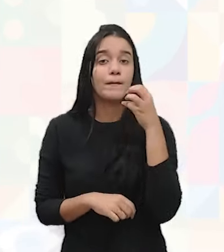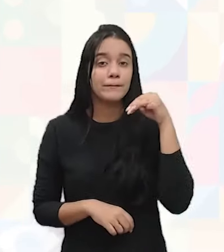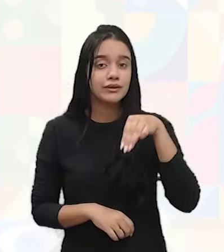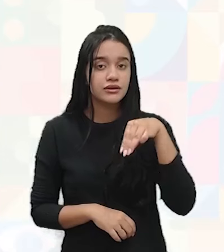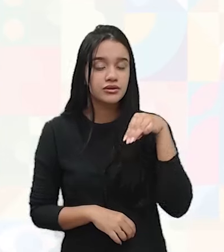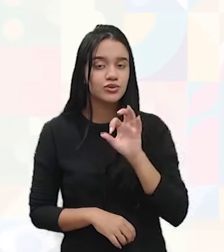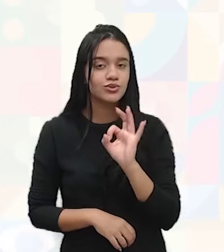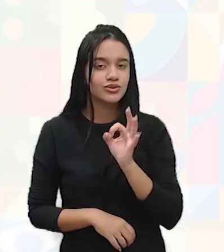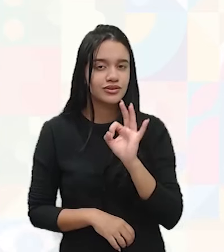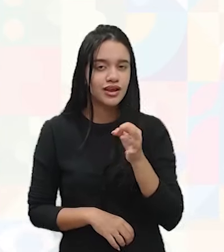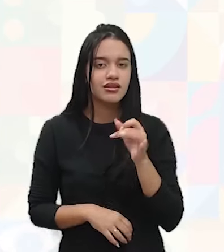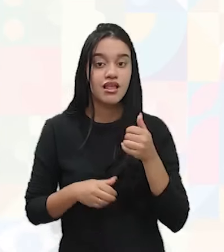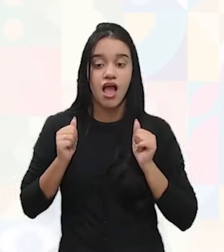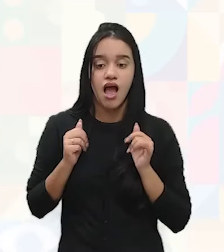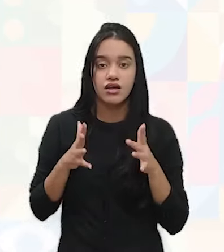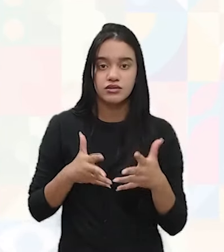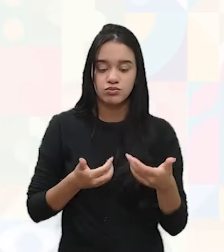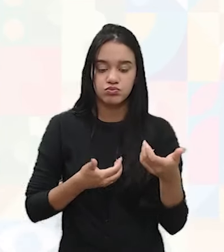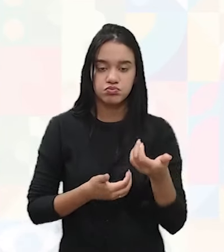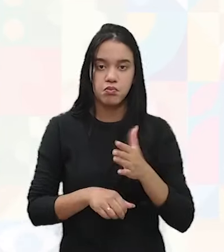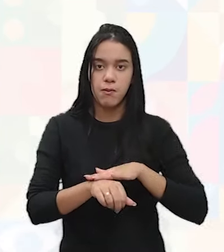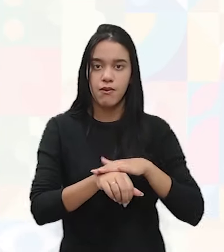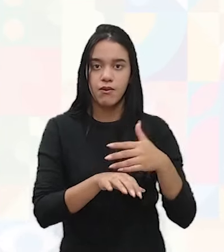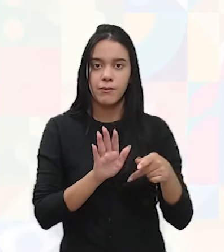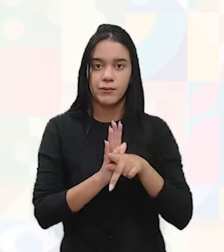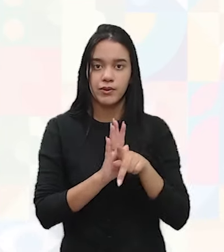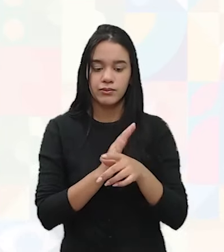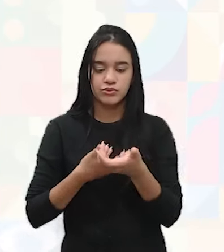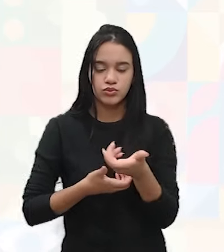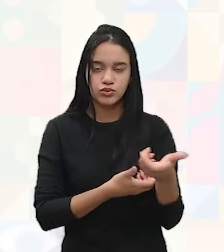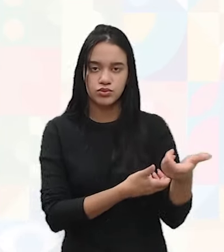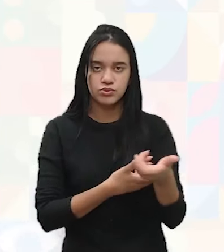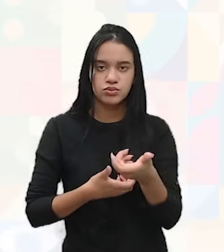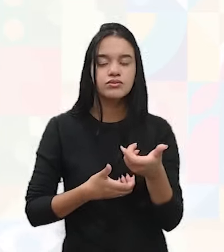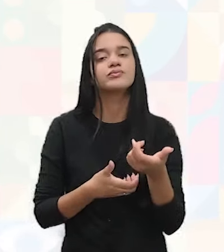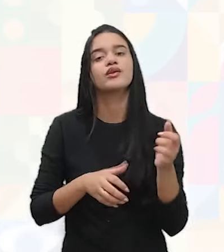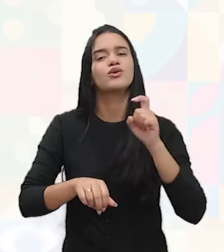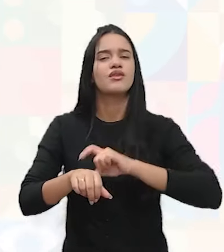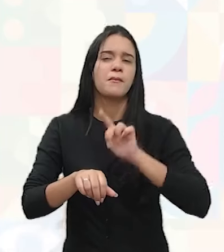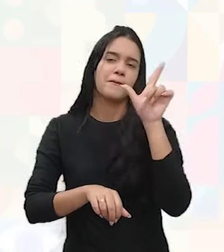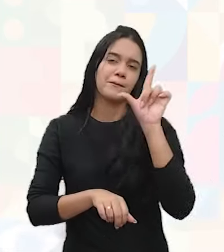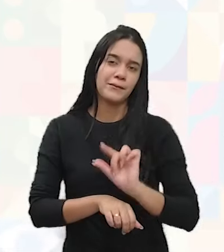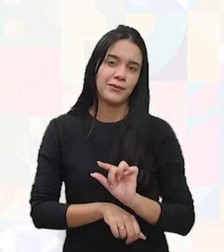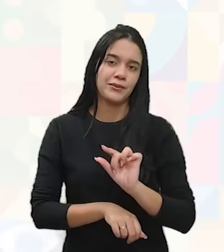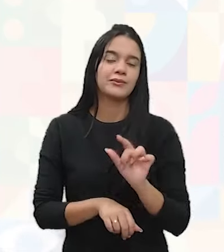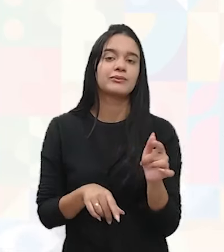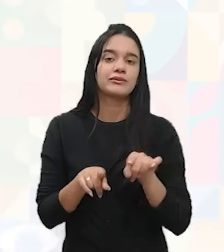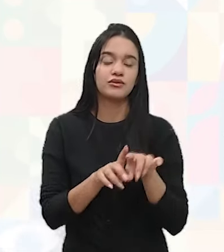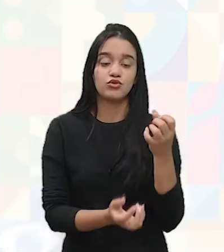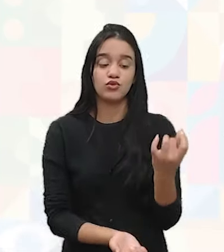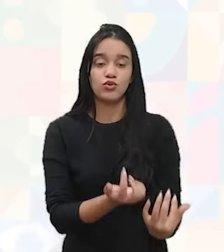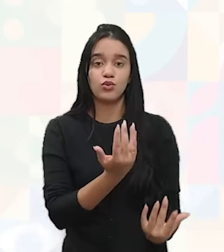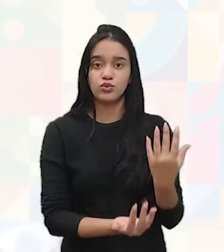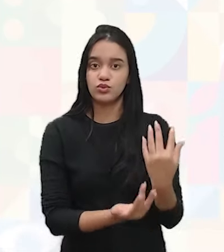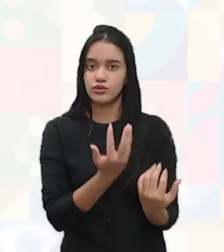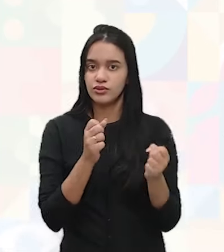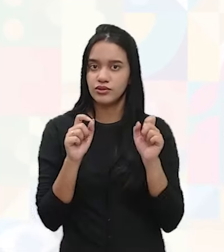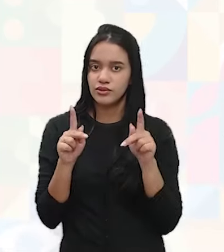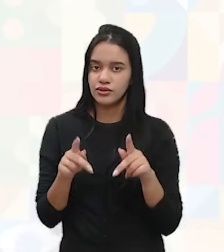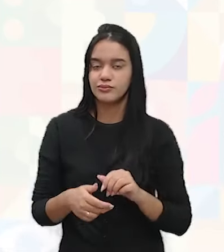minuto de ação então esse tempo é muito pouco para extinguir algo de grande proporção que é o incêndio